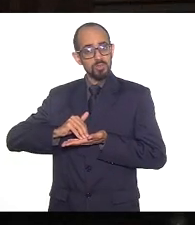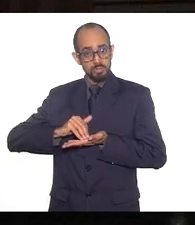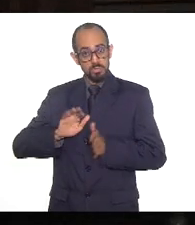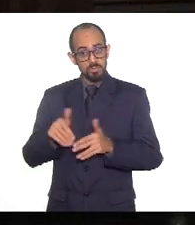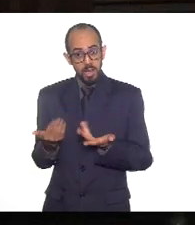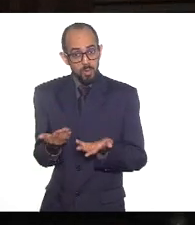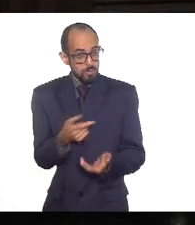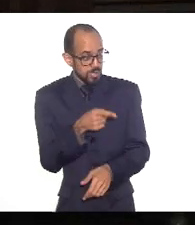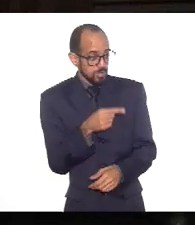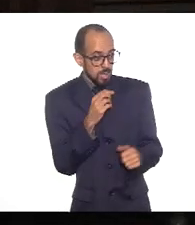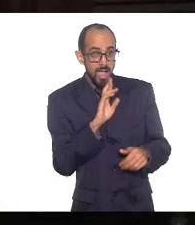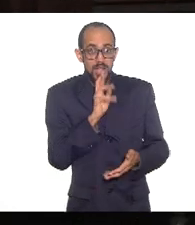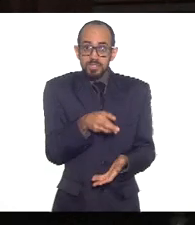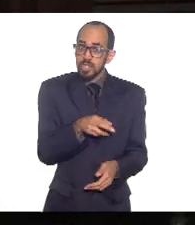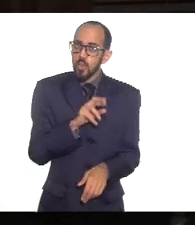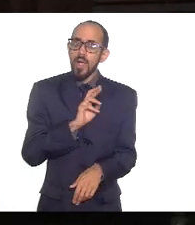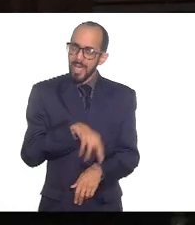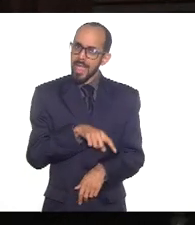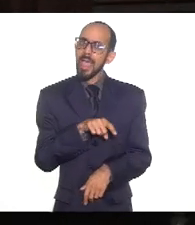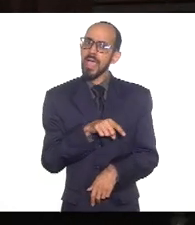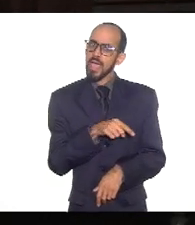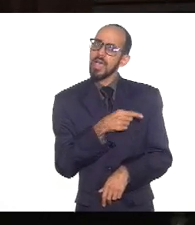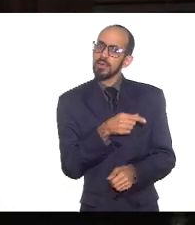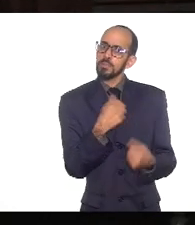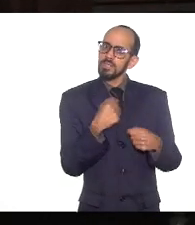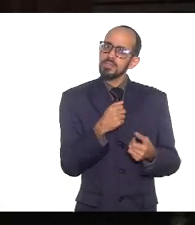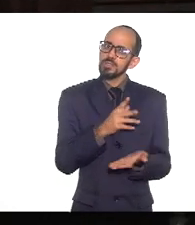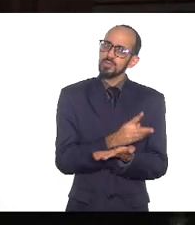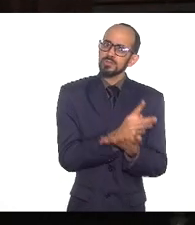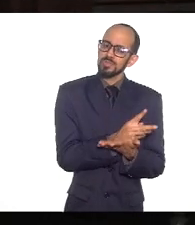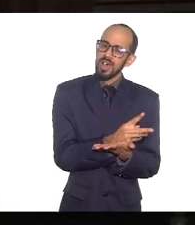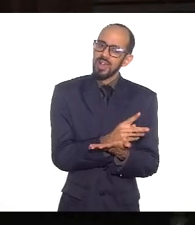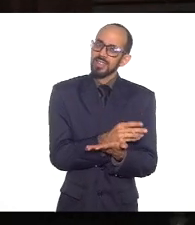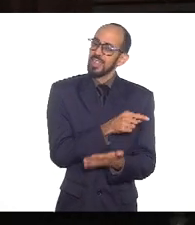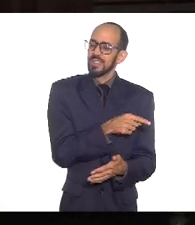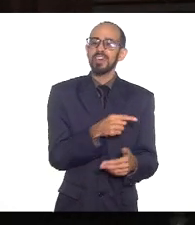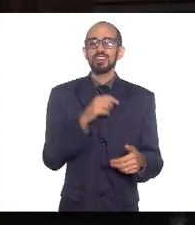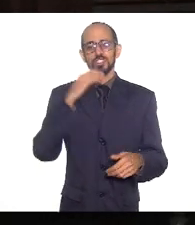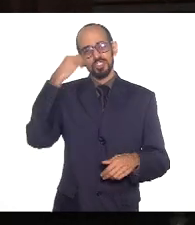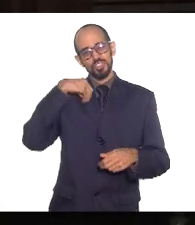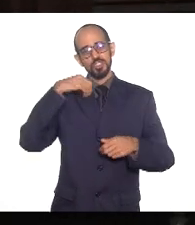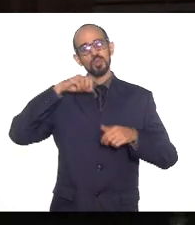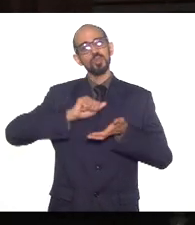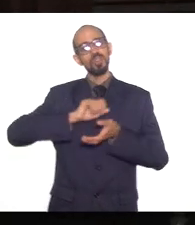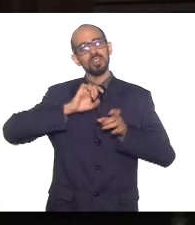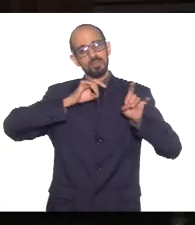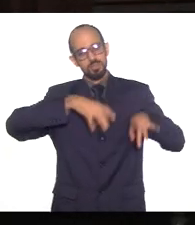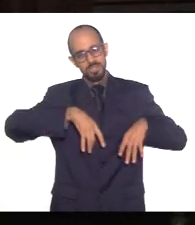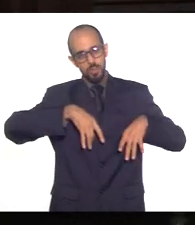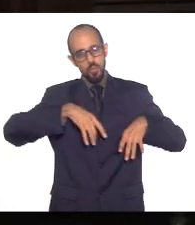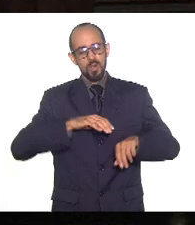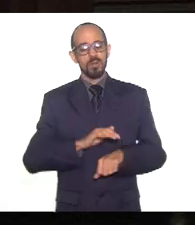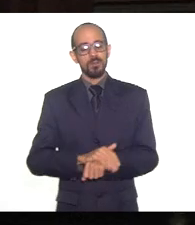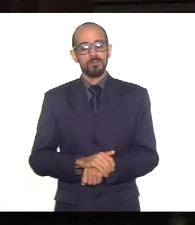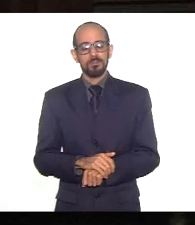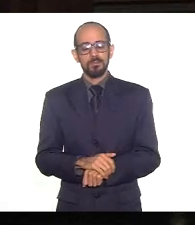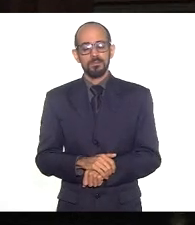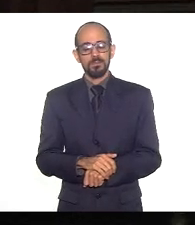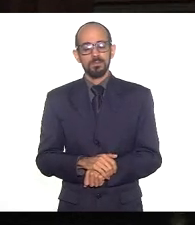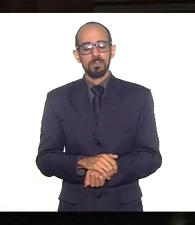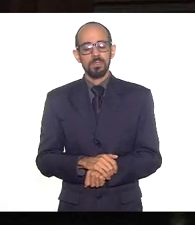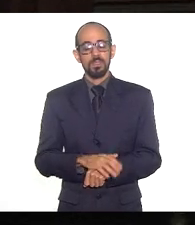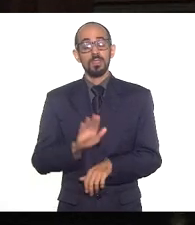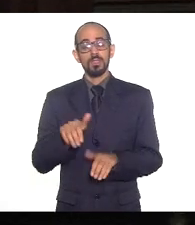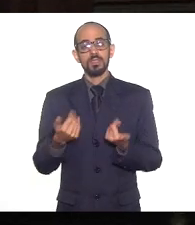e aí ele acabou não pedindo demissão etc mas enfim eu acho que a democracia uma coisa mais fundamental que existe na